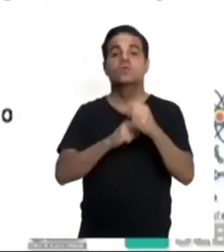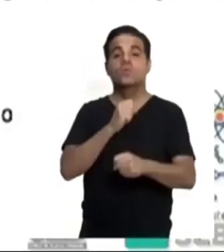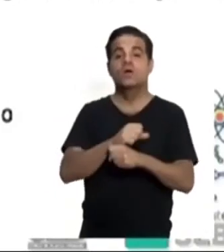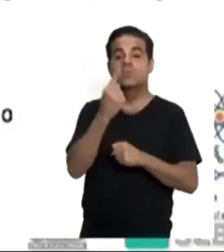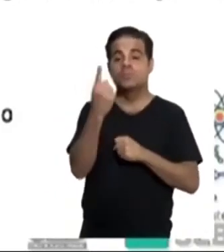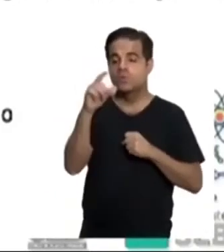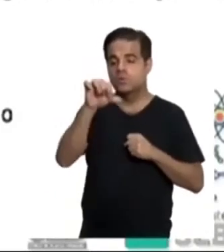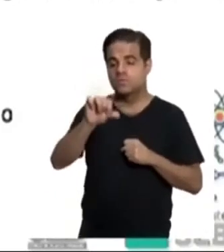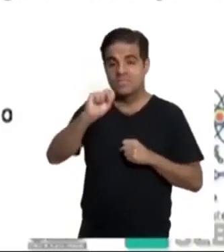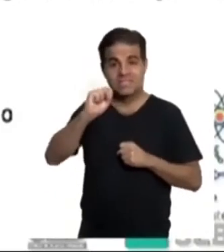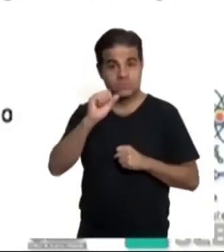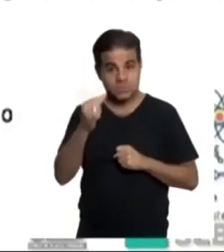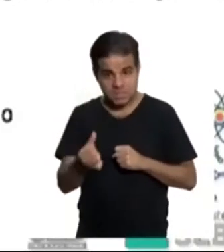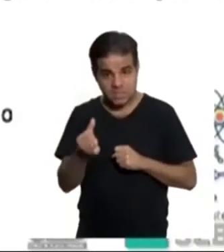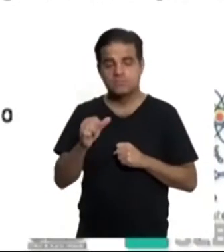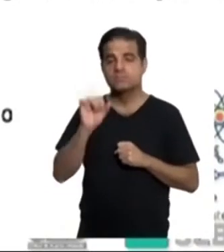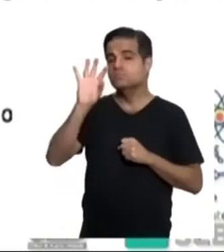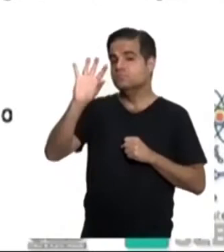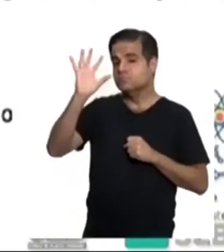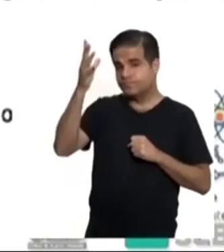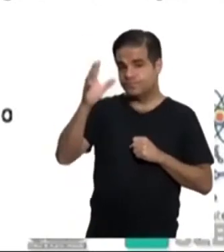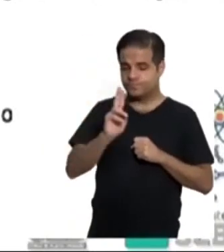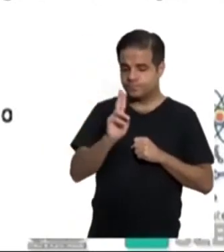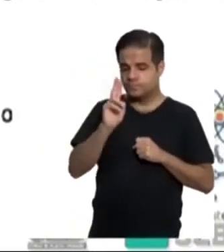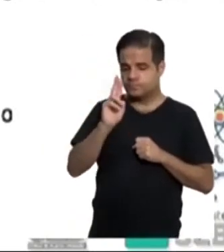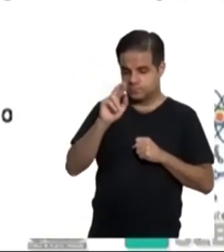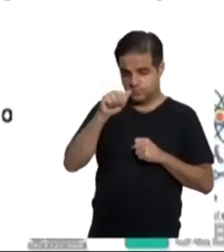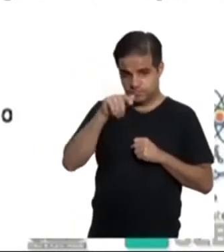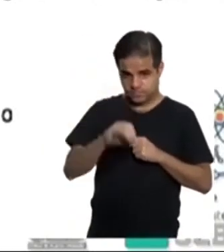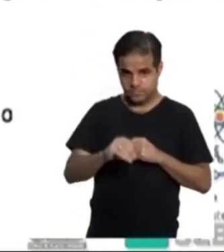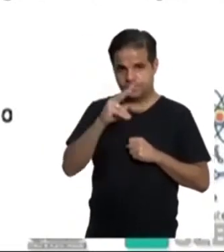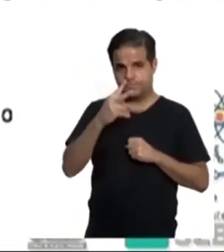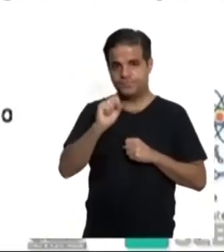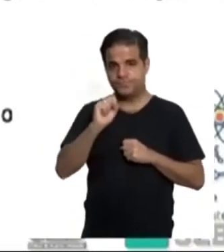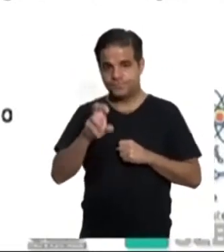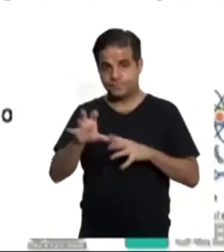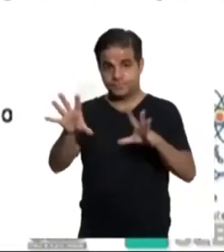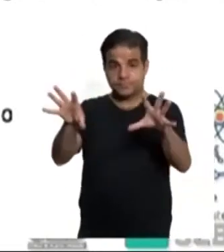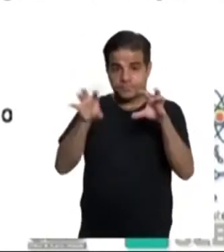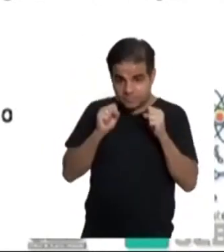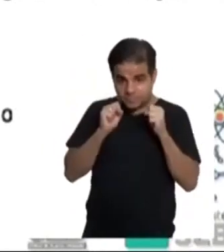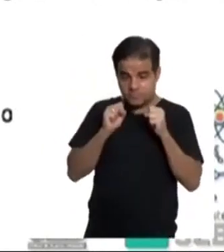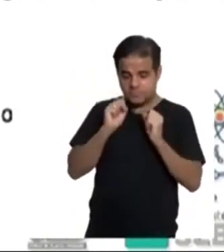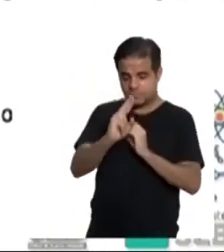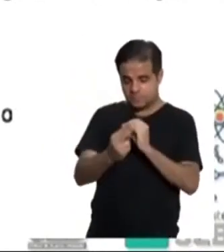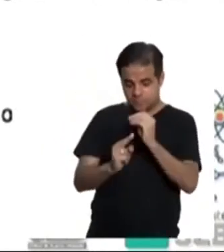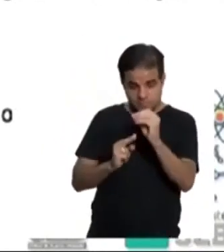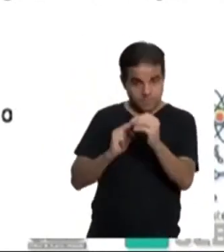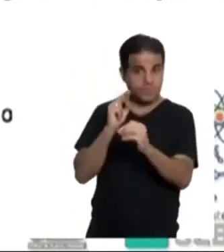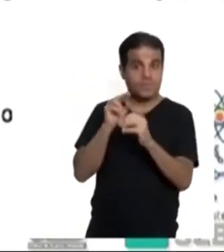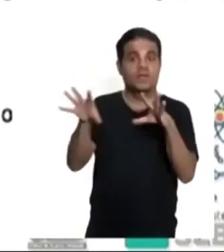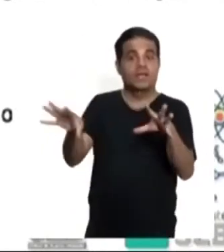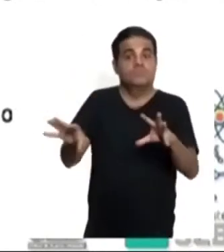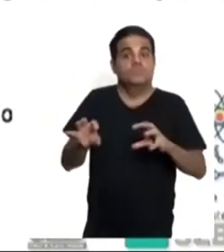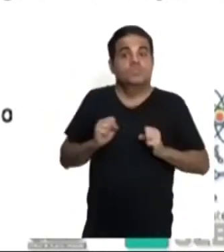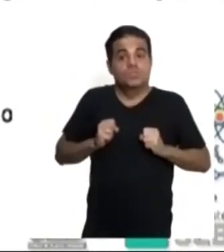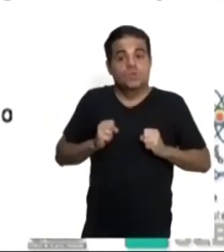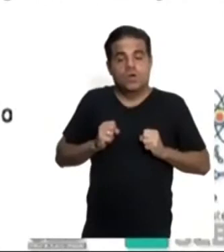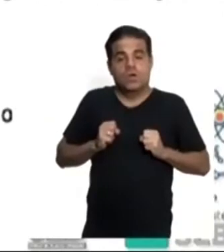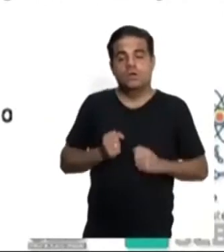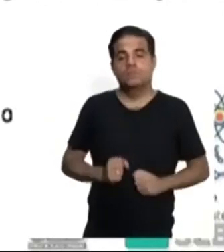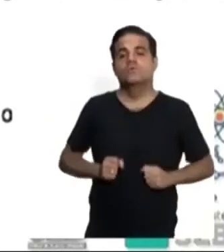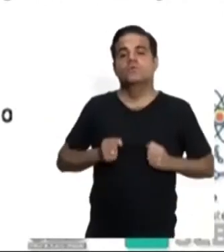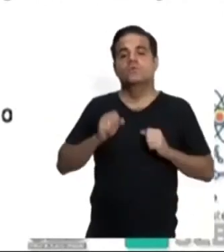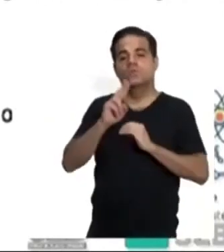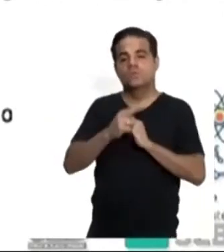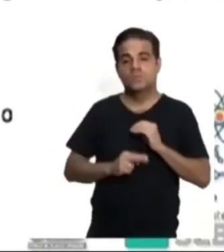1986. Nos reatores nucleares, o urânio-235 absorve um nêutron. Absorve o nêutron, então você já sabe